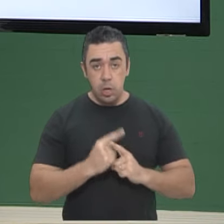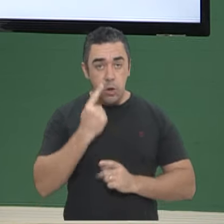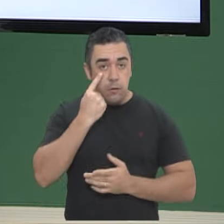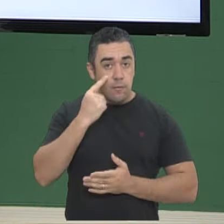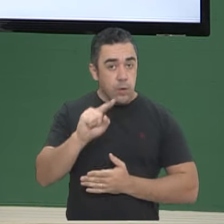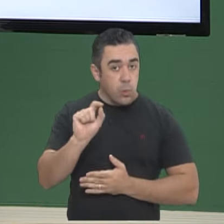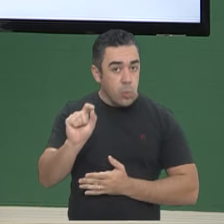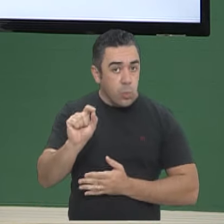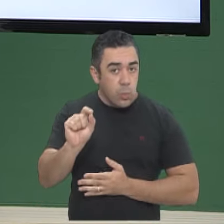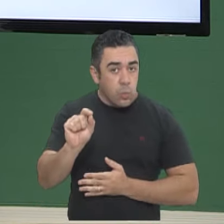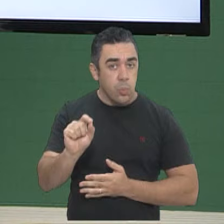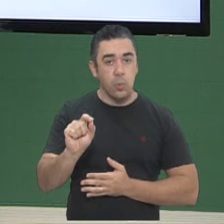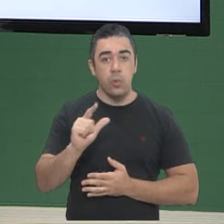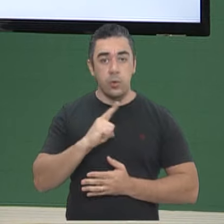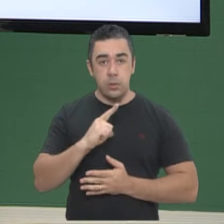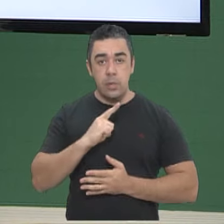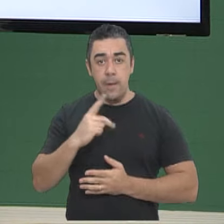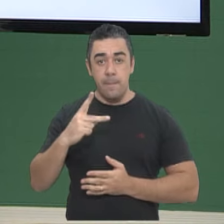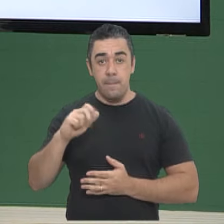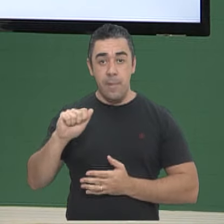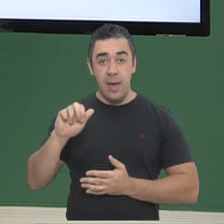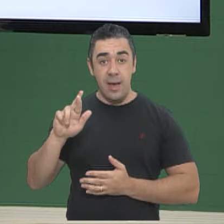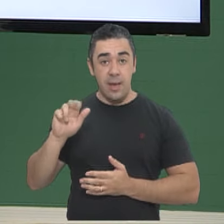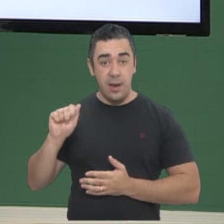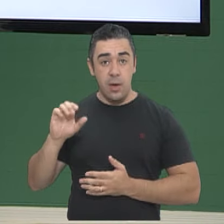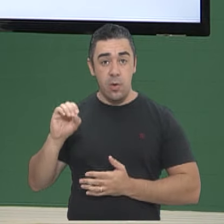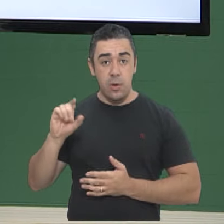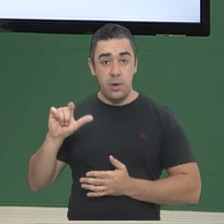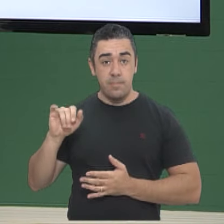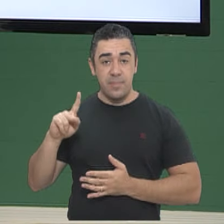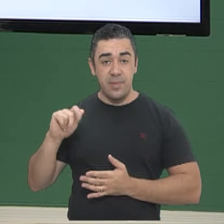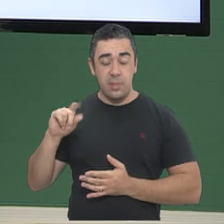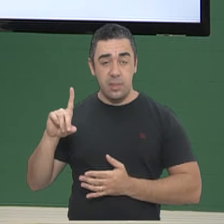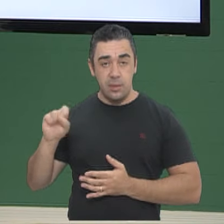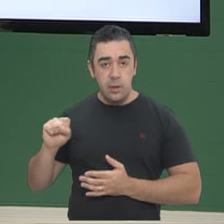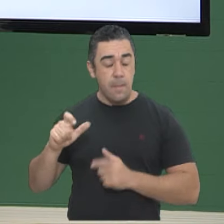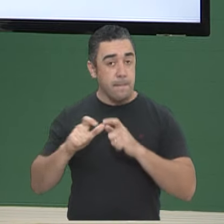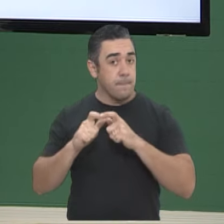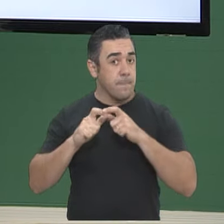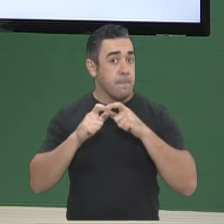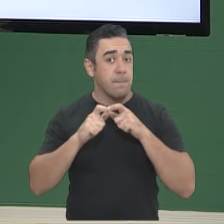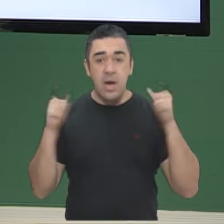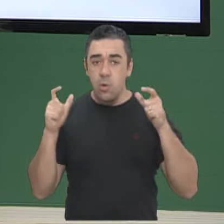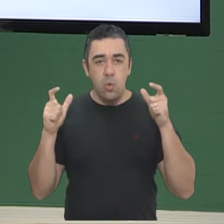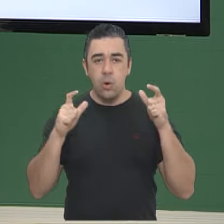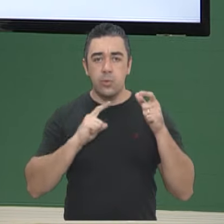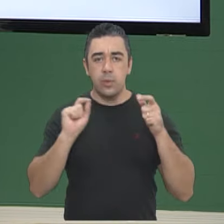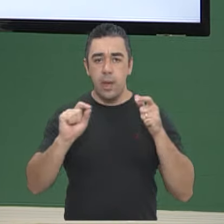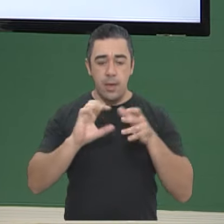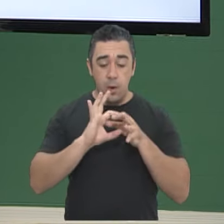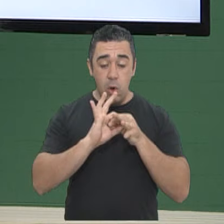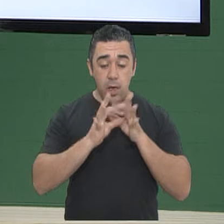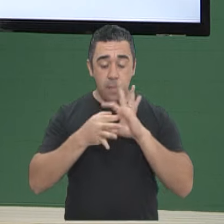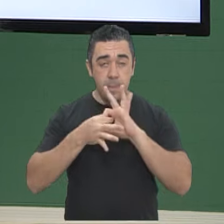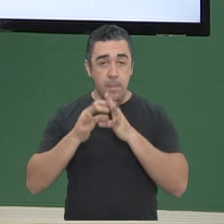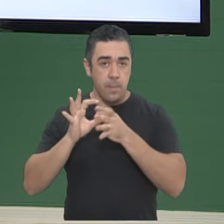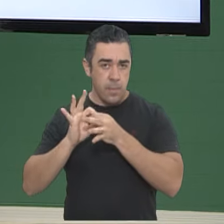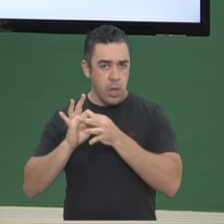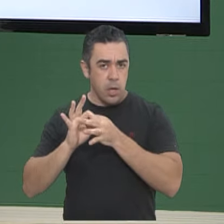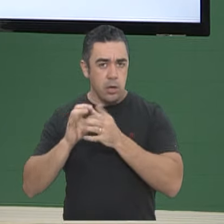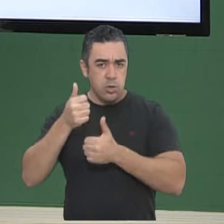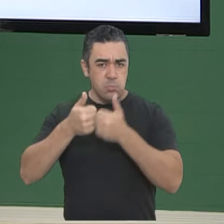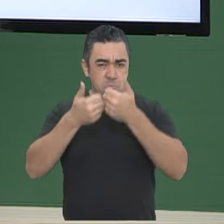Vimos que os Jogos Paralímpicos é a maior competição esportiva para atletas que são pessoas